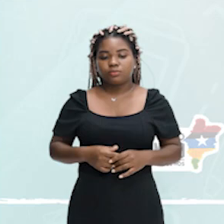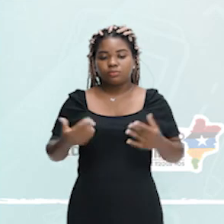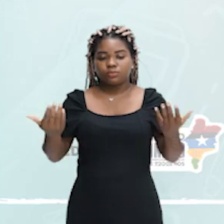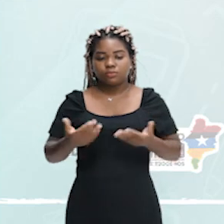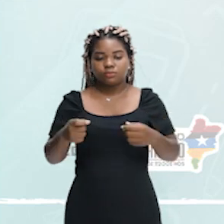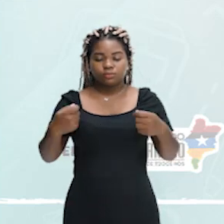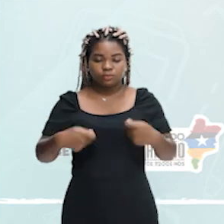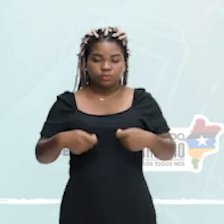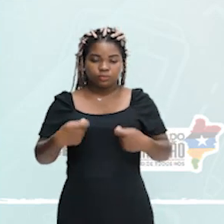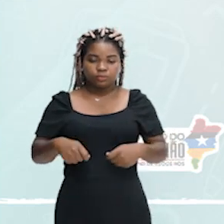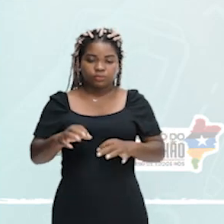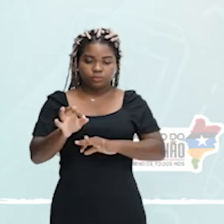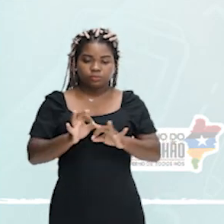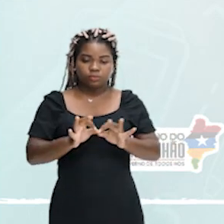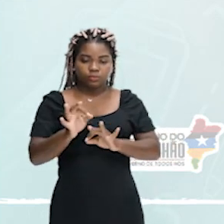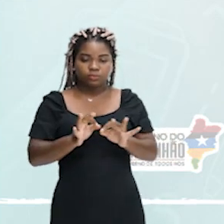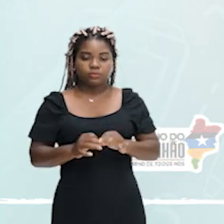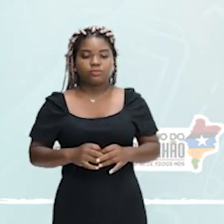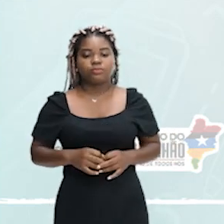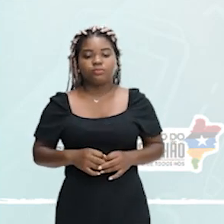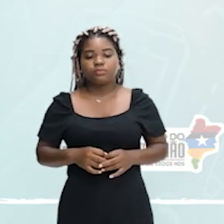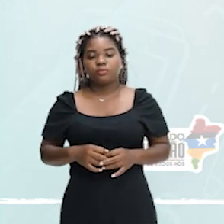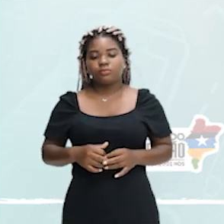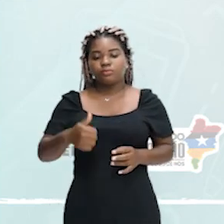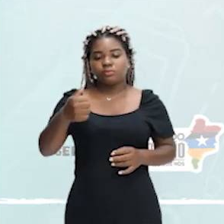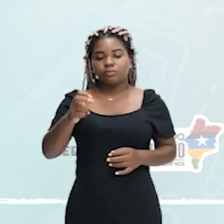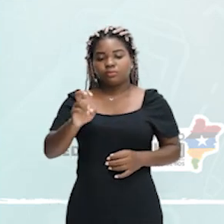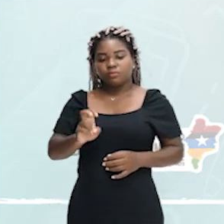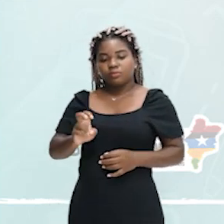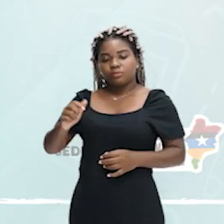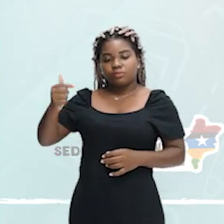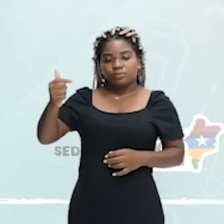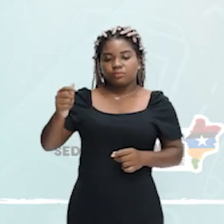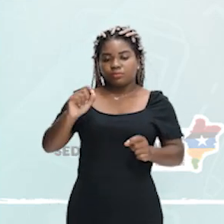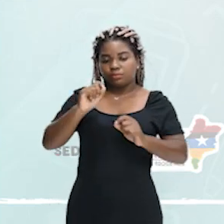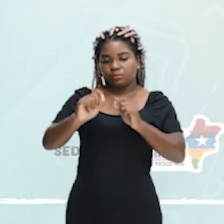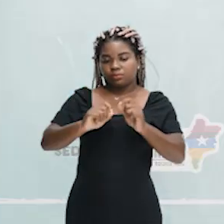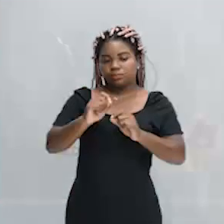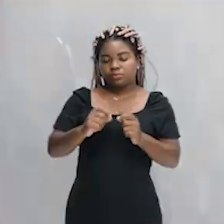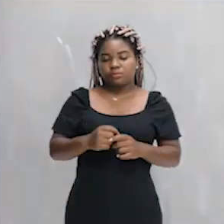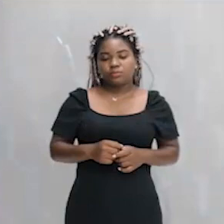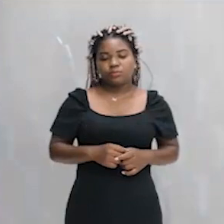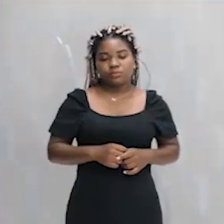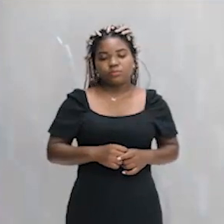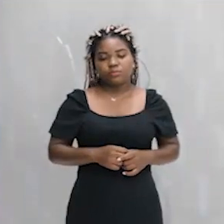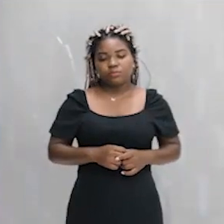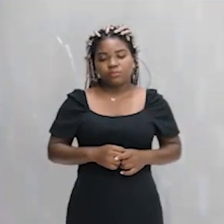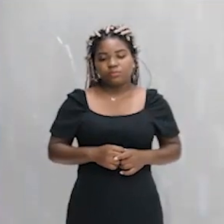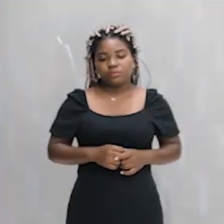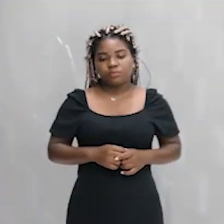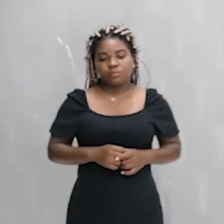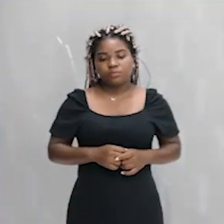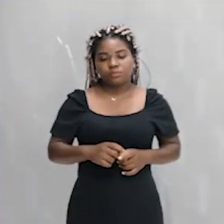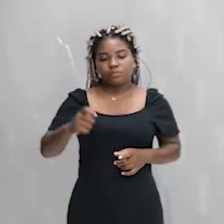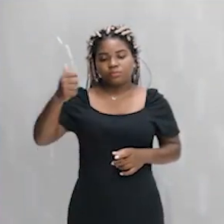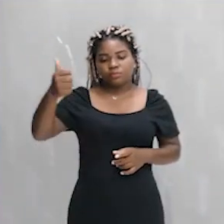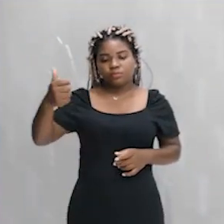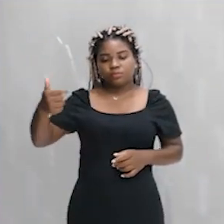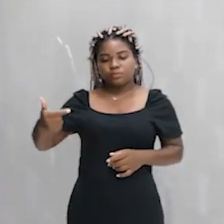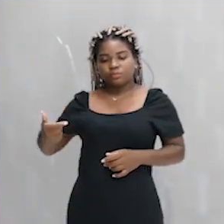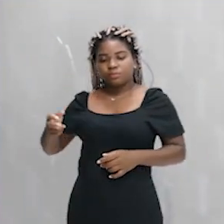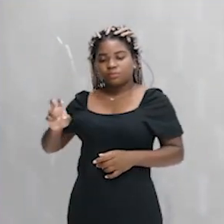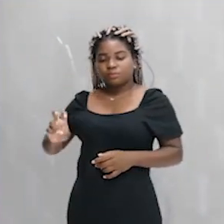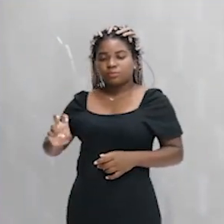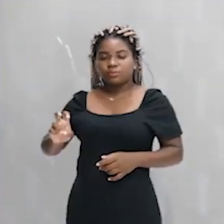preciso calcular essa potência. No caso, 1/5 elevado ao quadrado, 1 ao quadrado é o próprio 1, 5 ao quadrado dá 25, ou